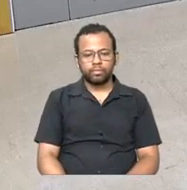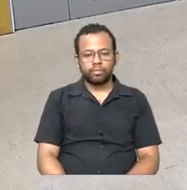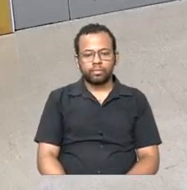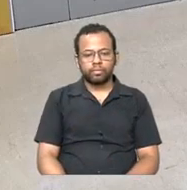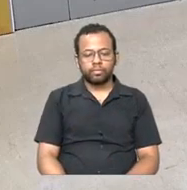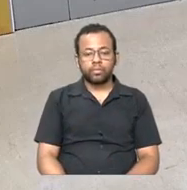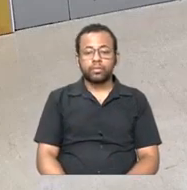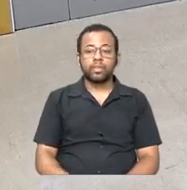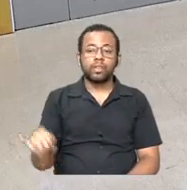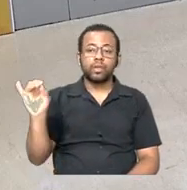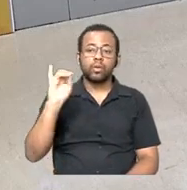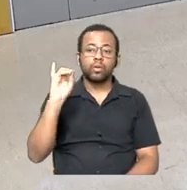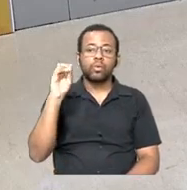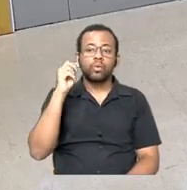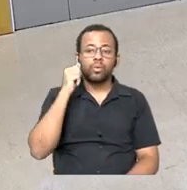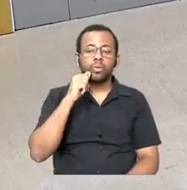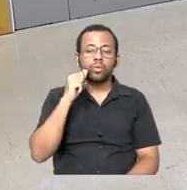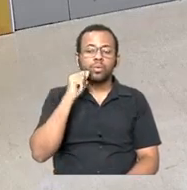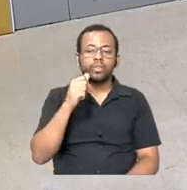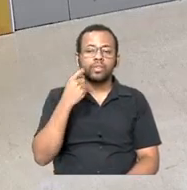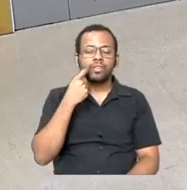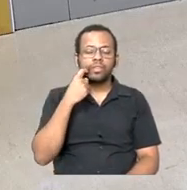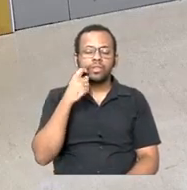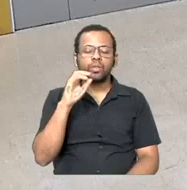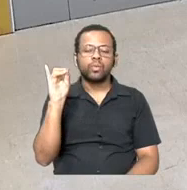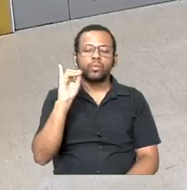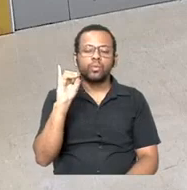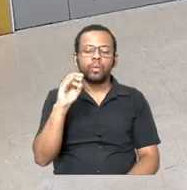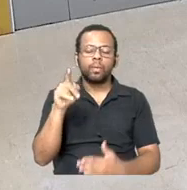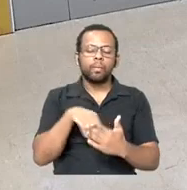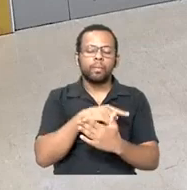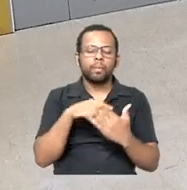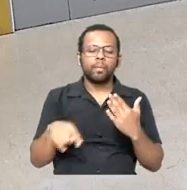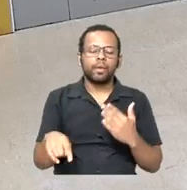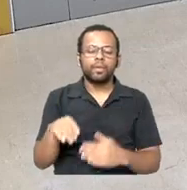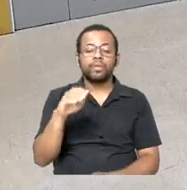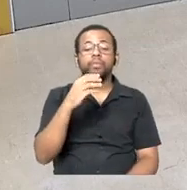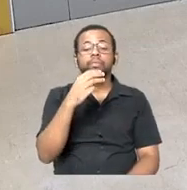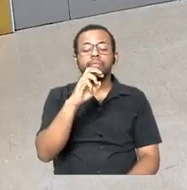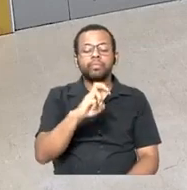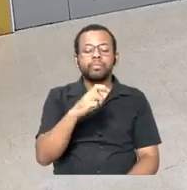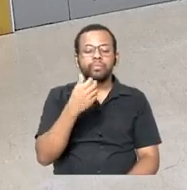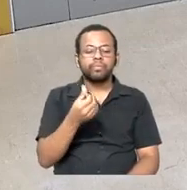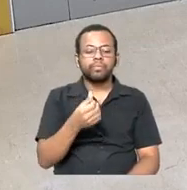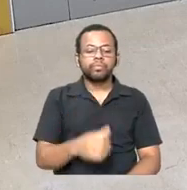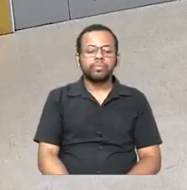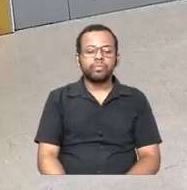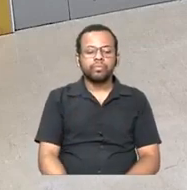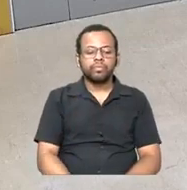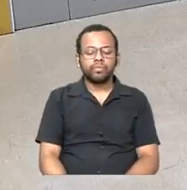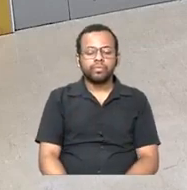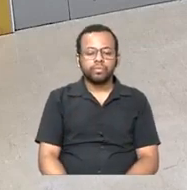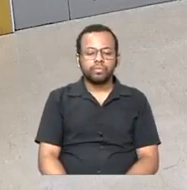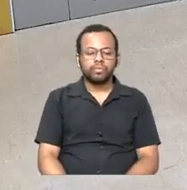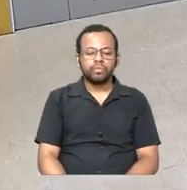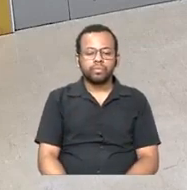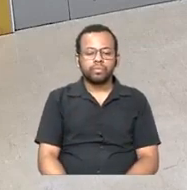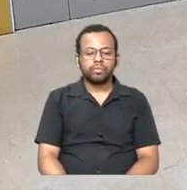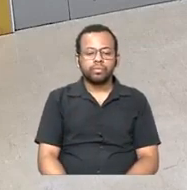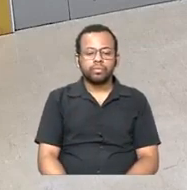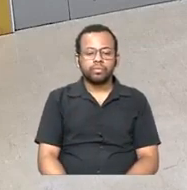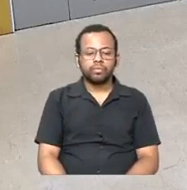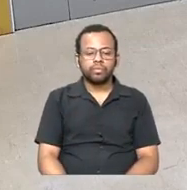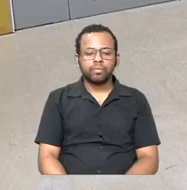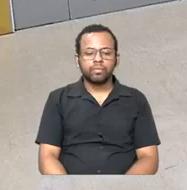Alô sereia mandando alô pra gente aqui obrigado querida marquei 56 56 salve bola